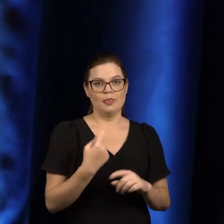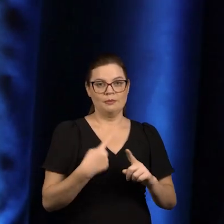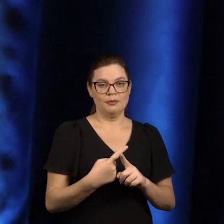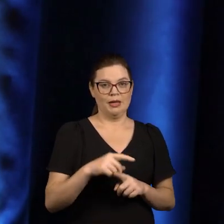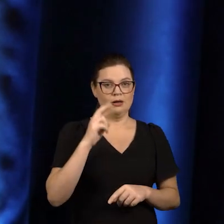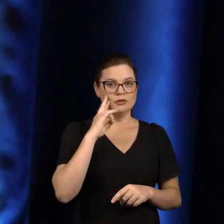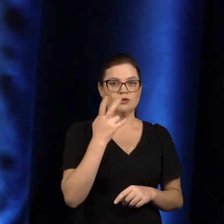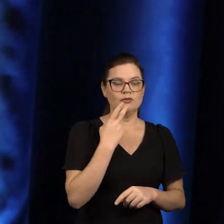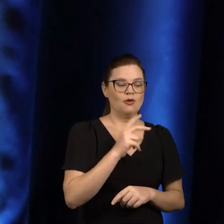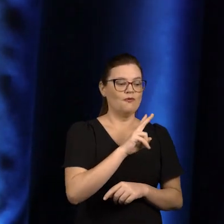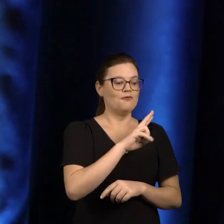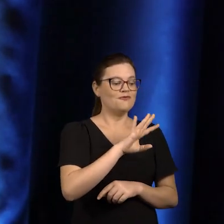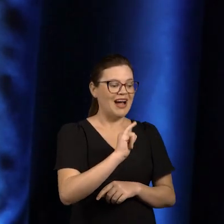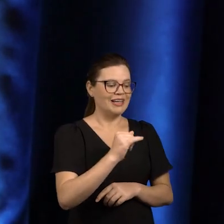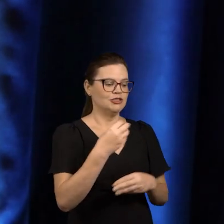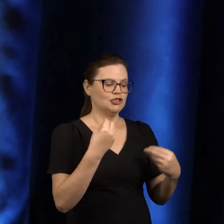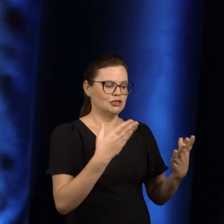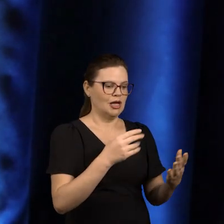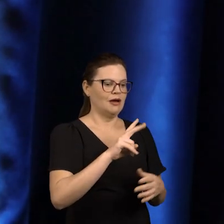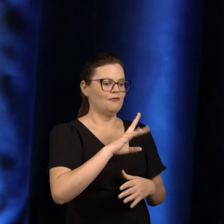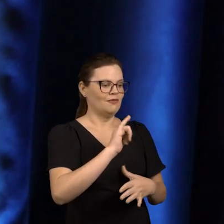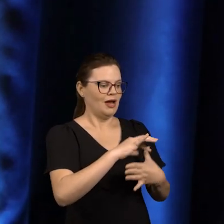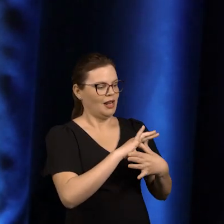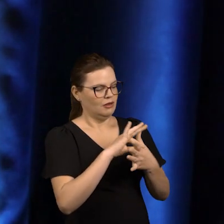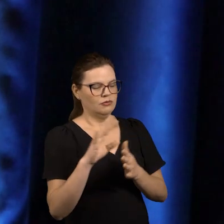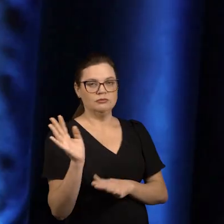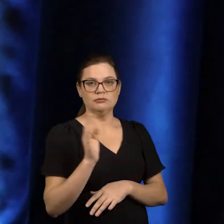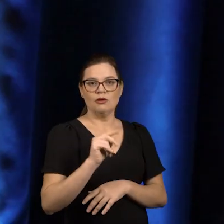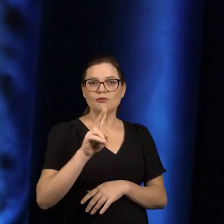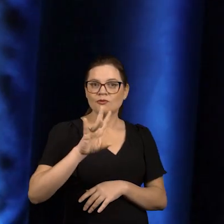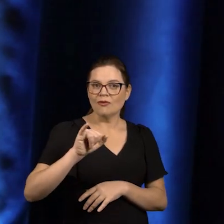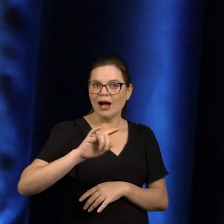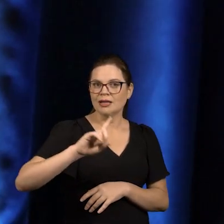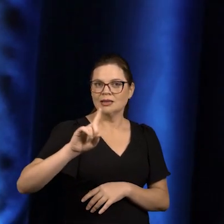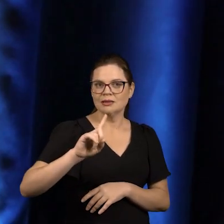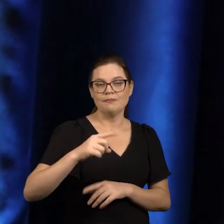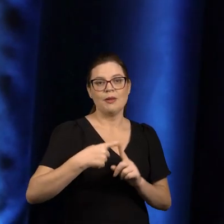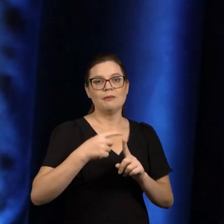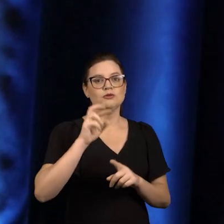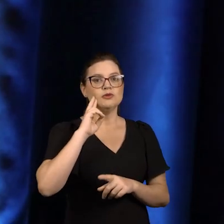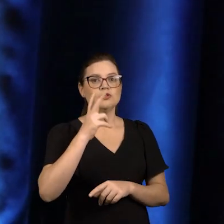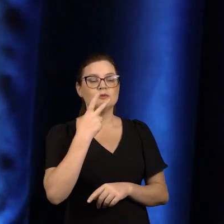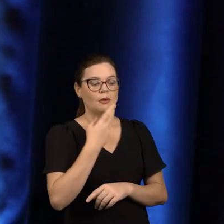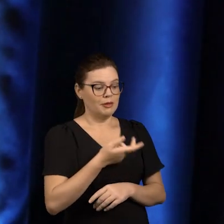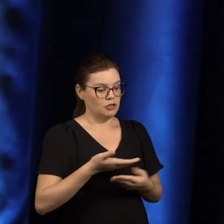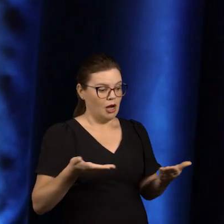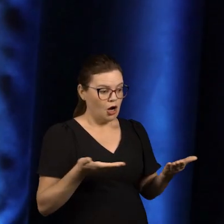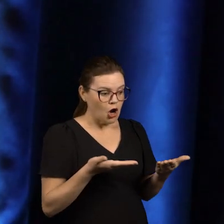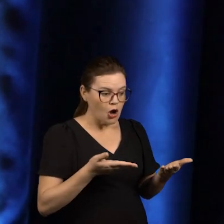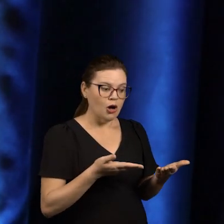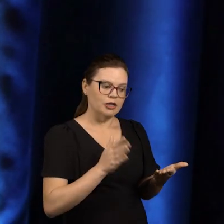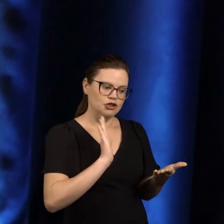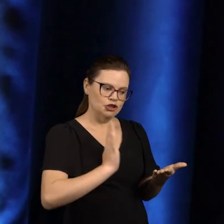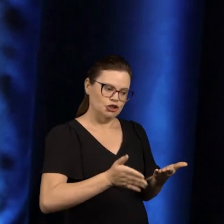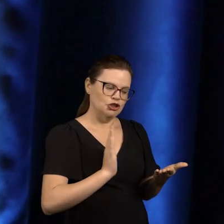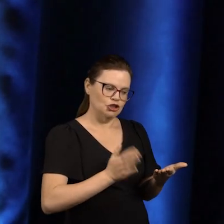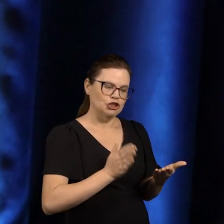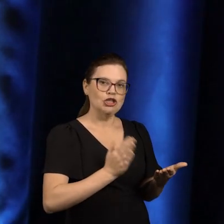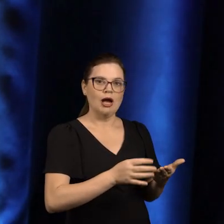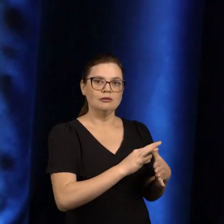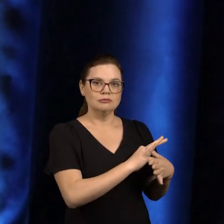te darei. Agora a expressão que o Senhor diz para ele: te darei esta terra, porque ele agora já estava